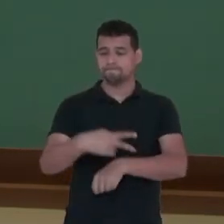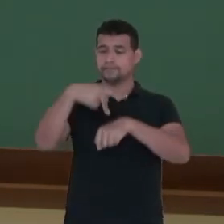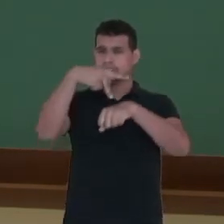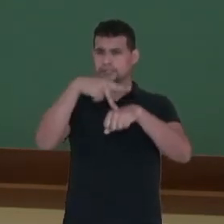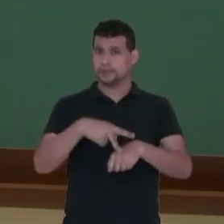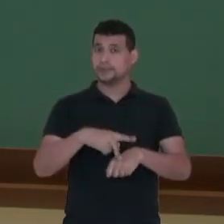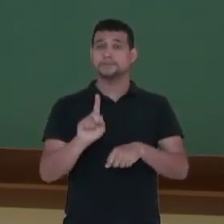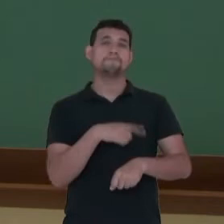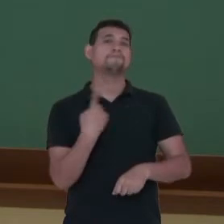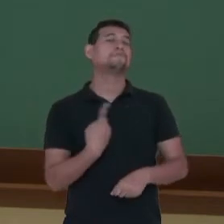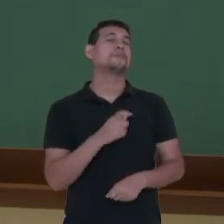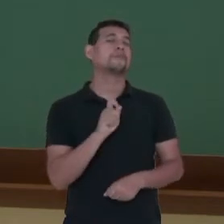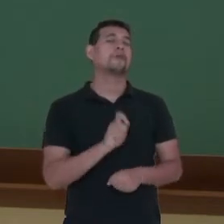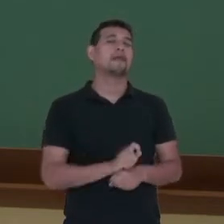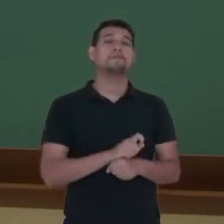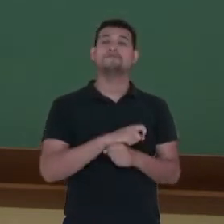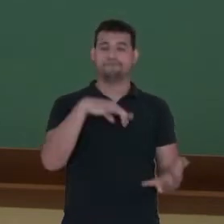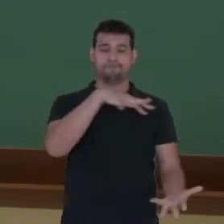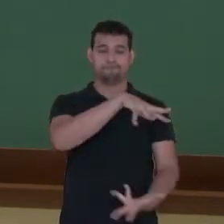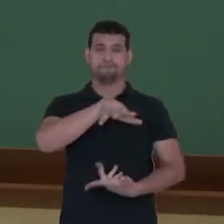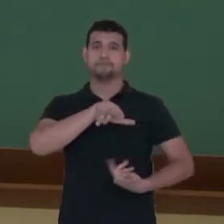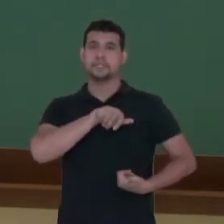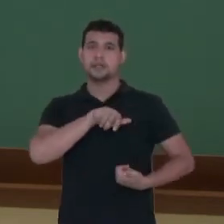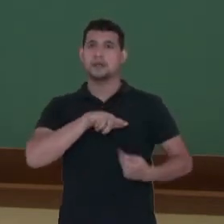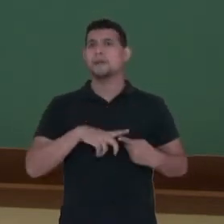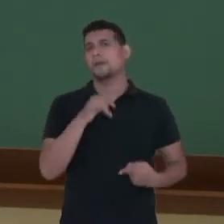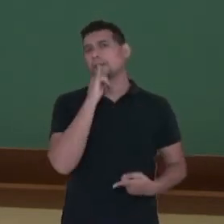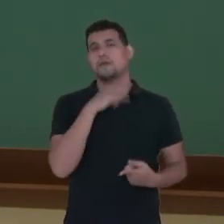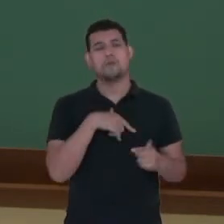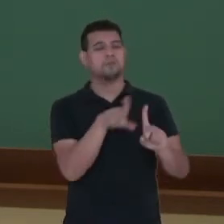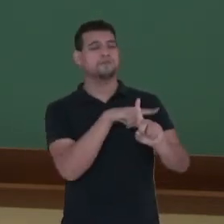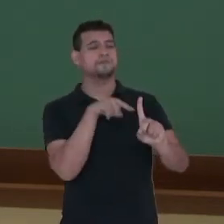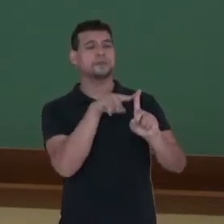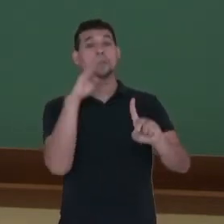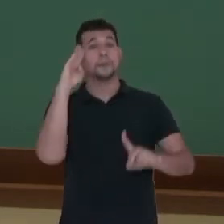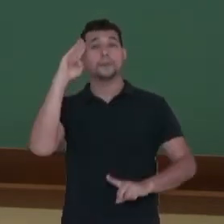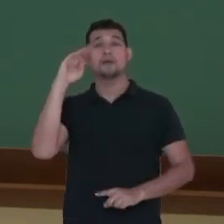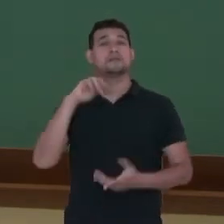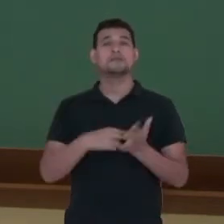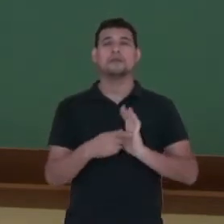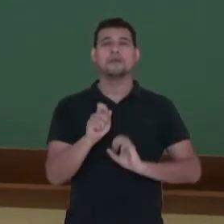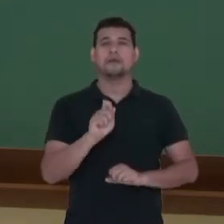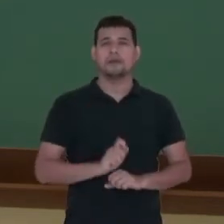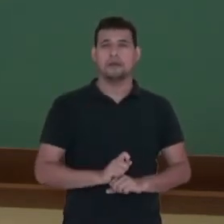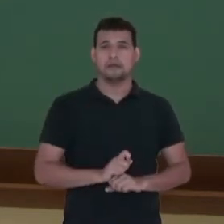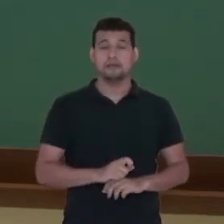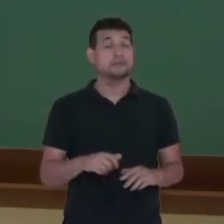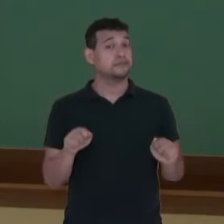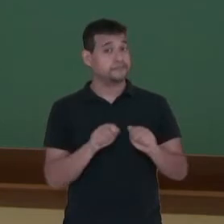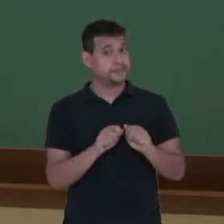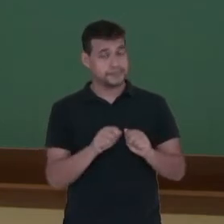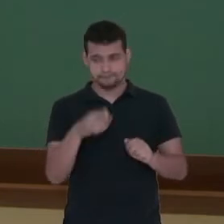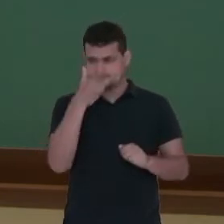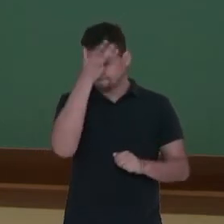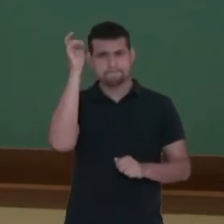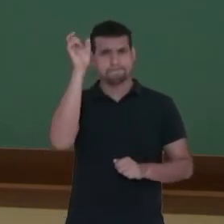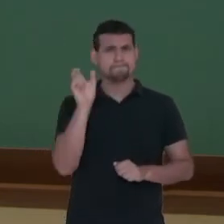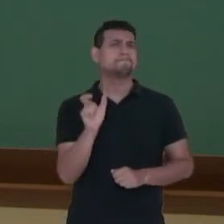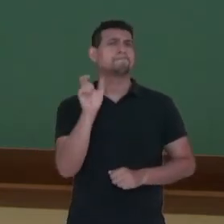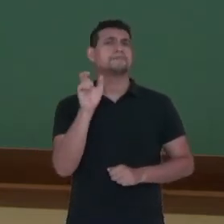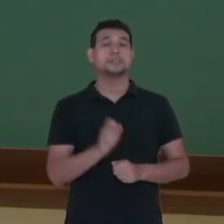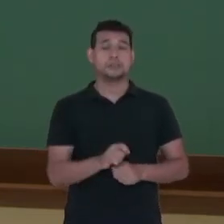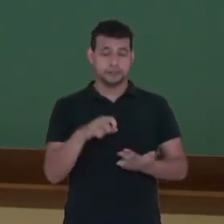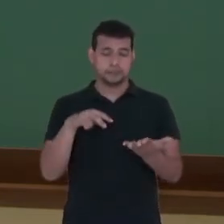do nosso mundo. Então, onde o objetivo dele, né, é fazer com que o parkour ele